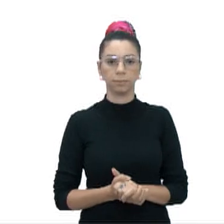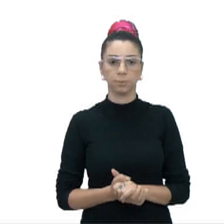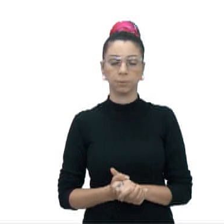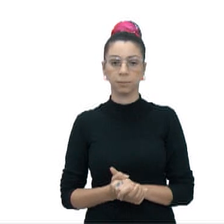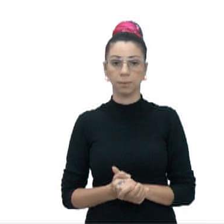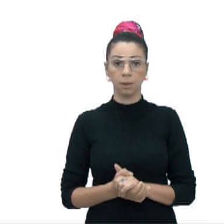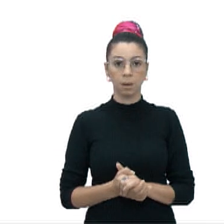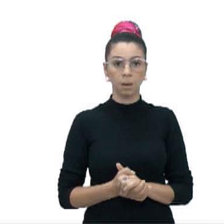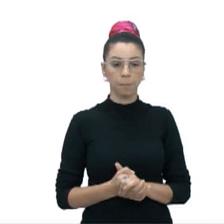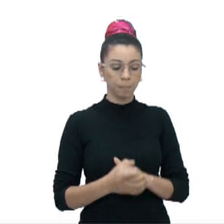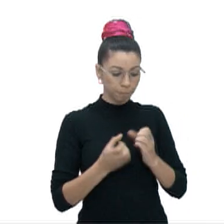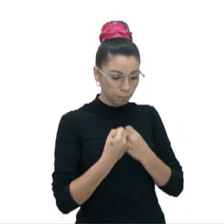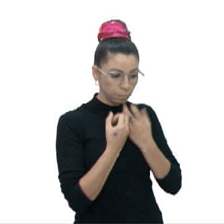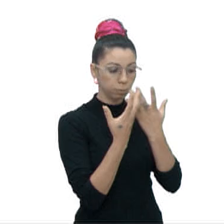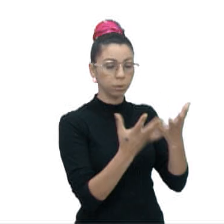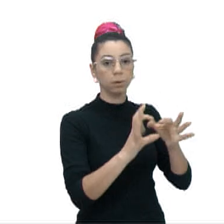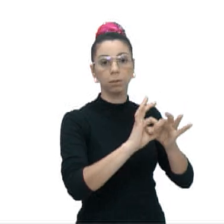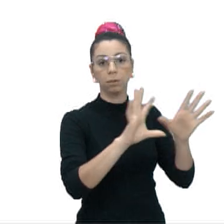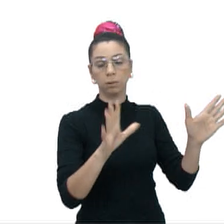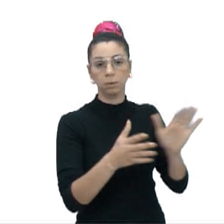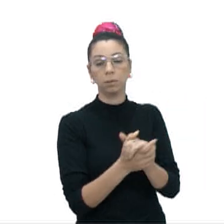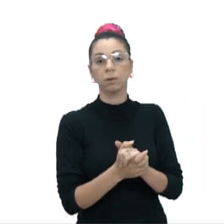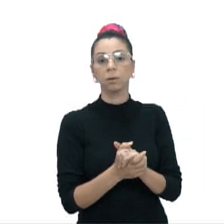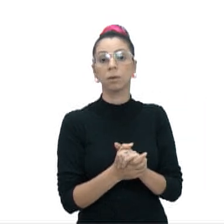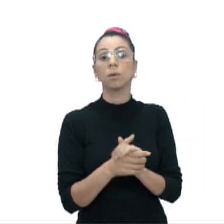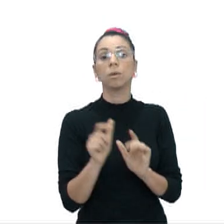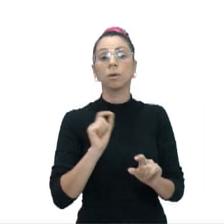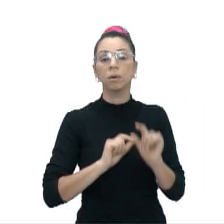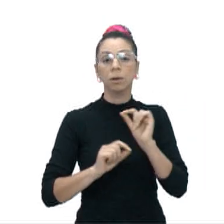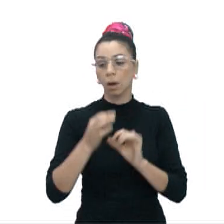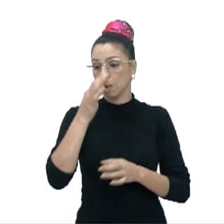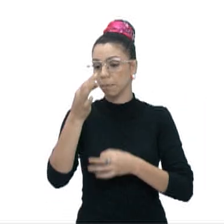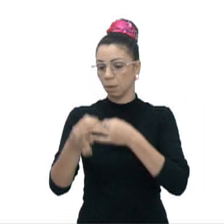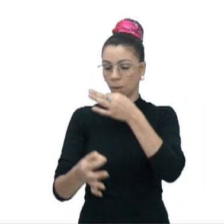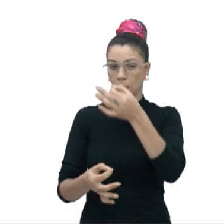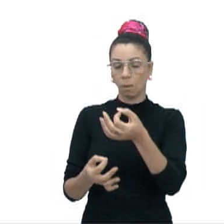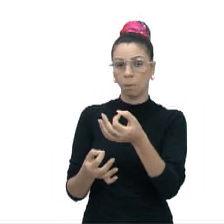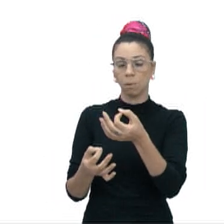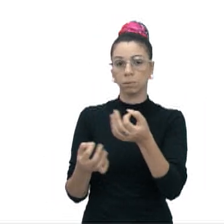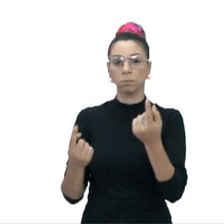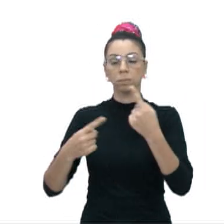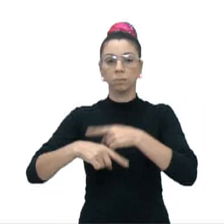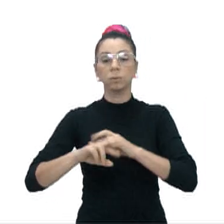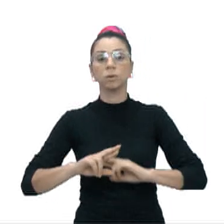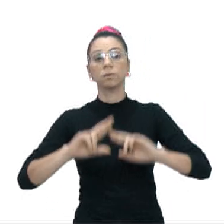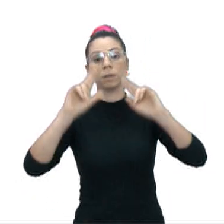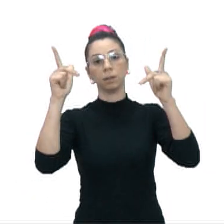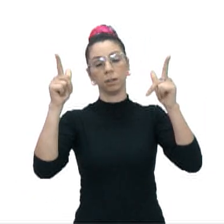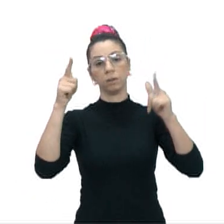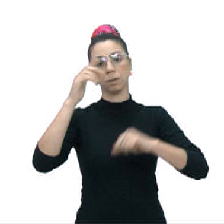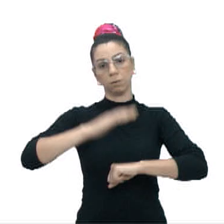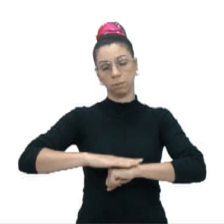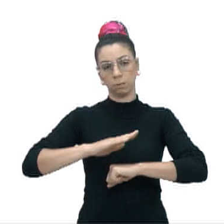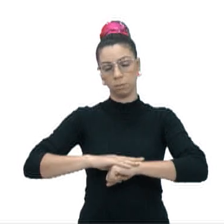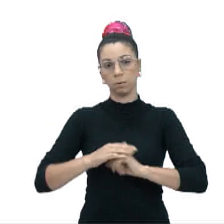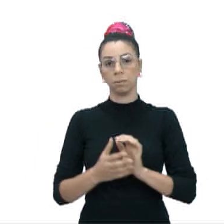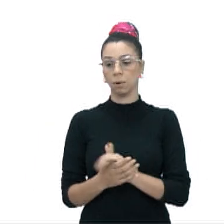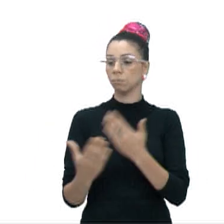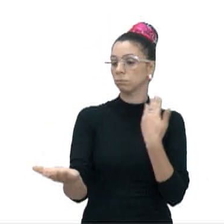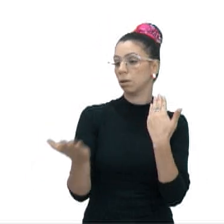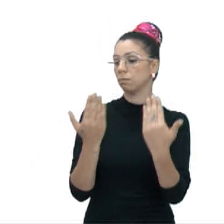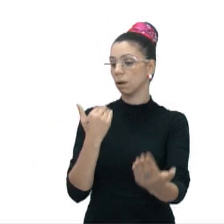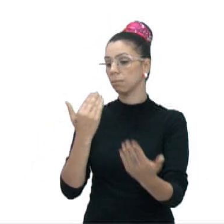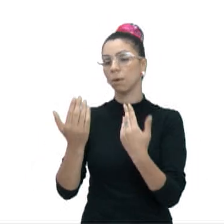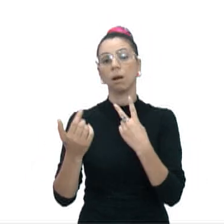A liberdade de expressão permite que os indivíduos recebam opiniões contrárias às suas e, a partir do diálogo, do